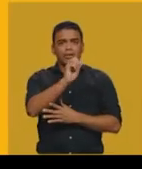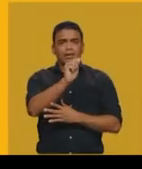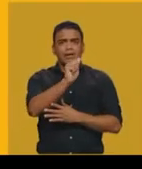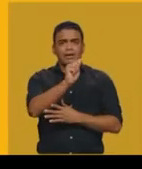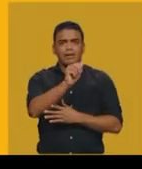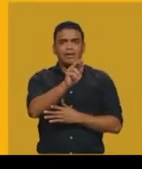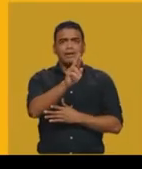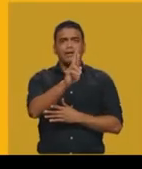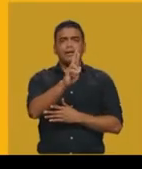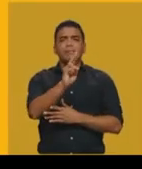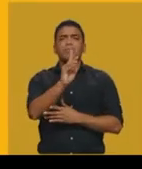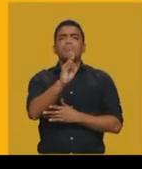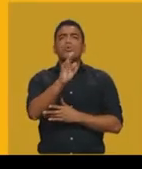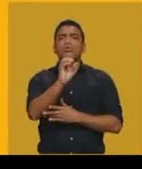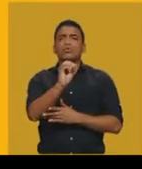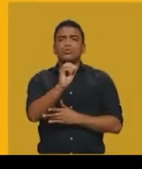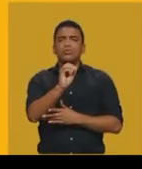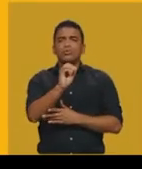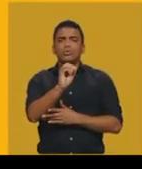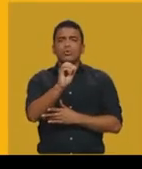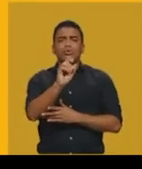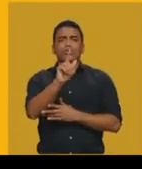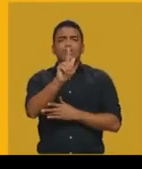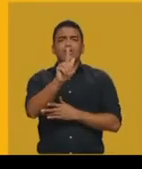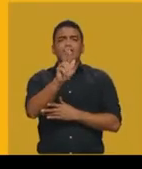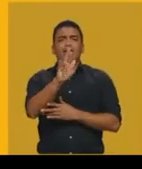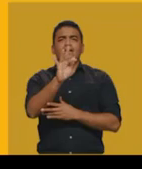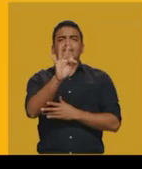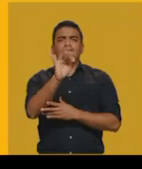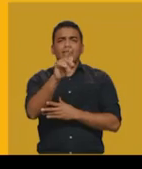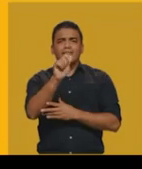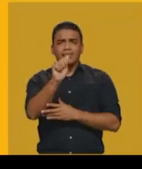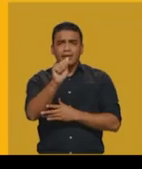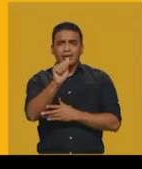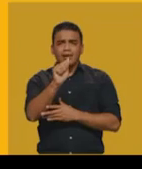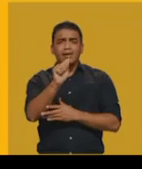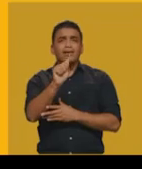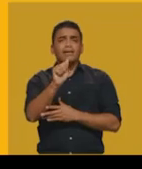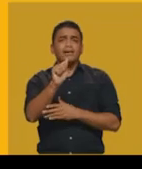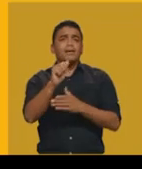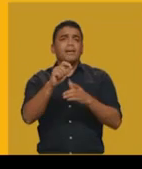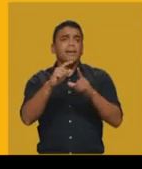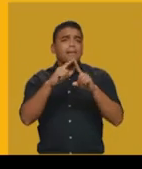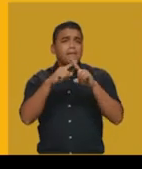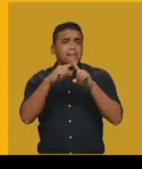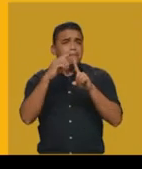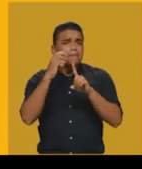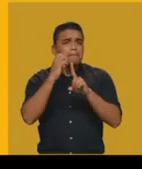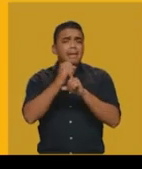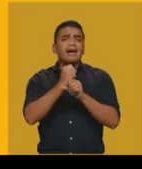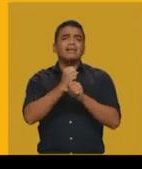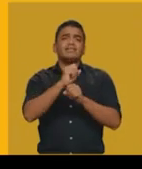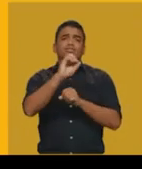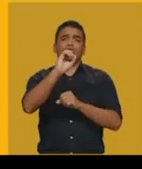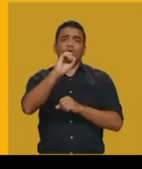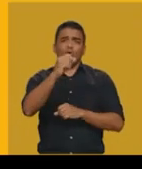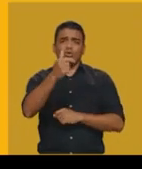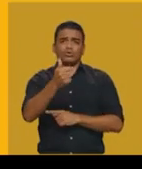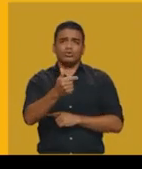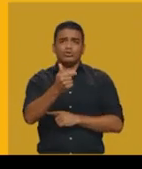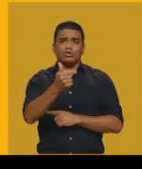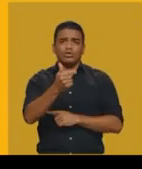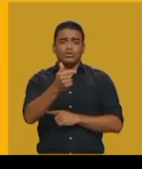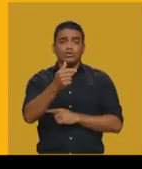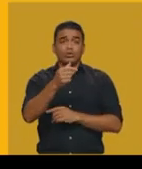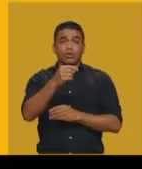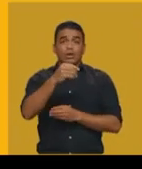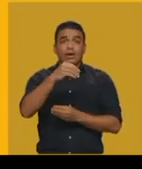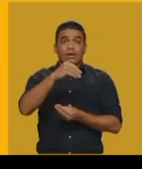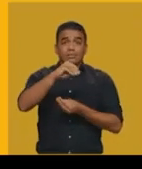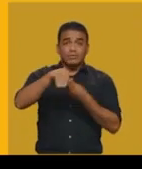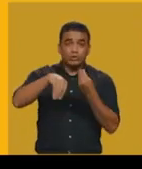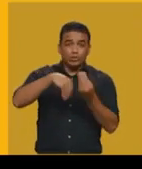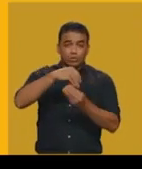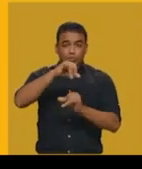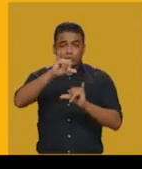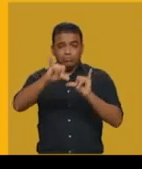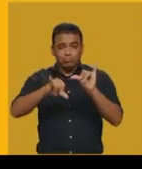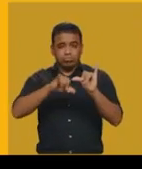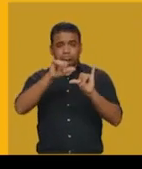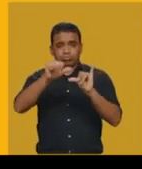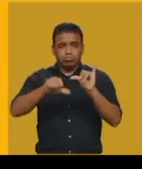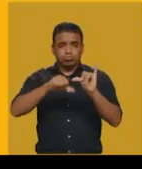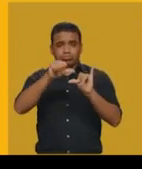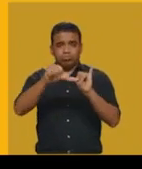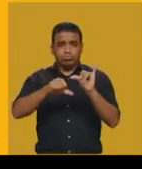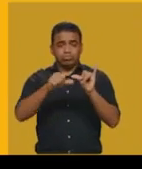grafita, mais oxigênio. Então, ou seja, a combustão do carbono, grafita. Reagindo, ele vai formar o gás carbônico